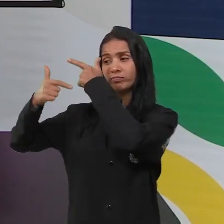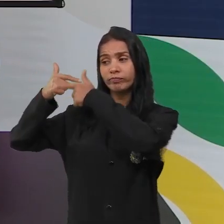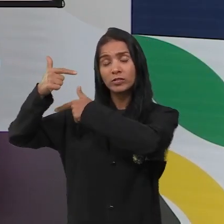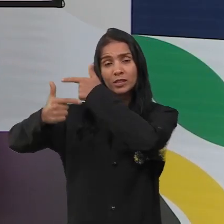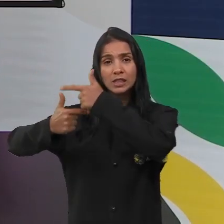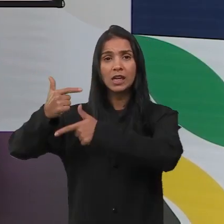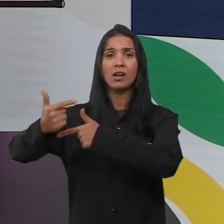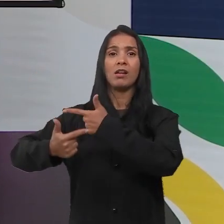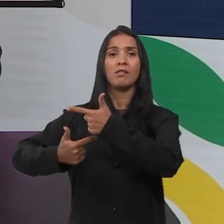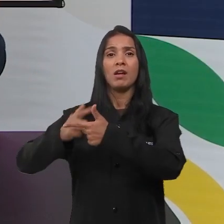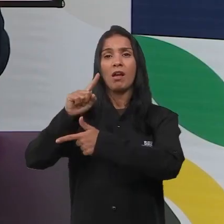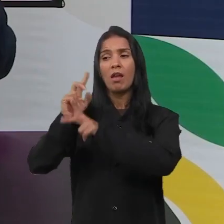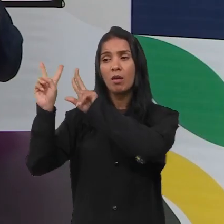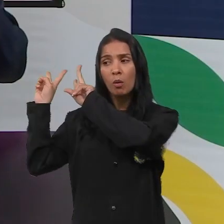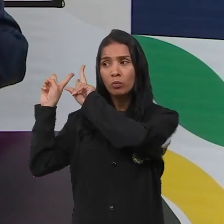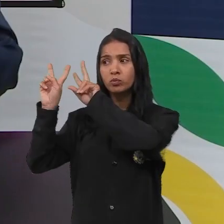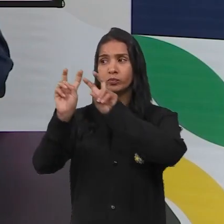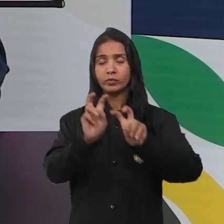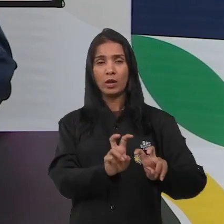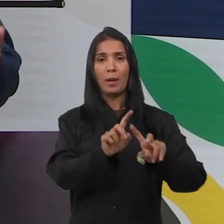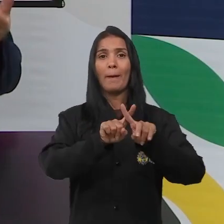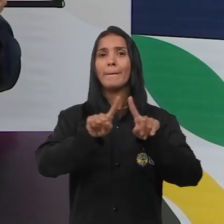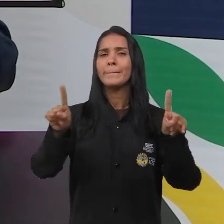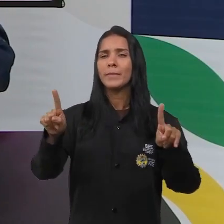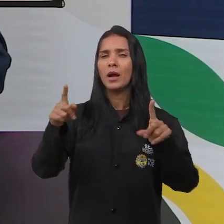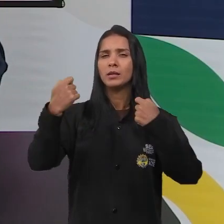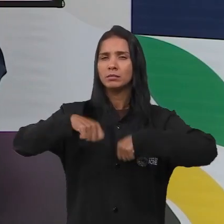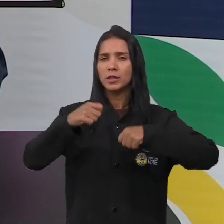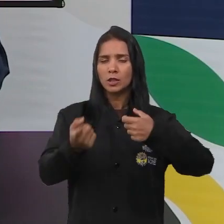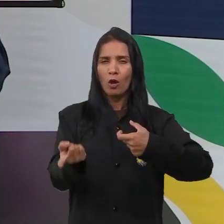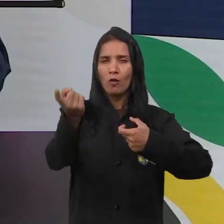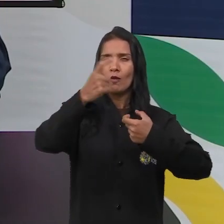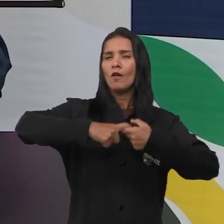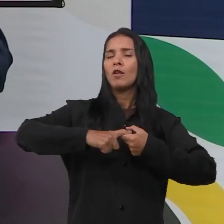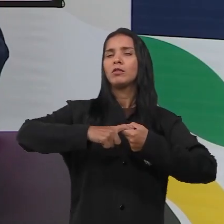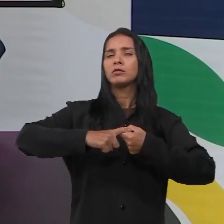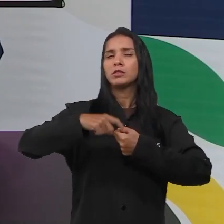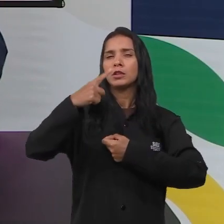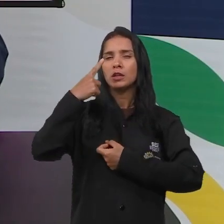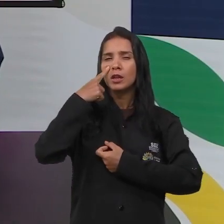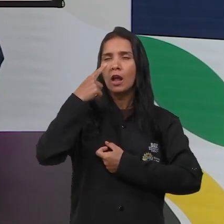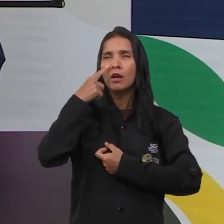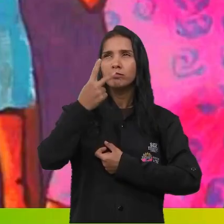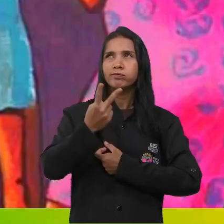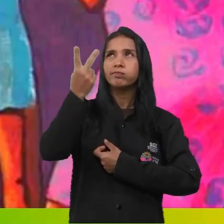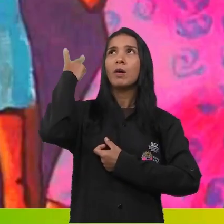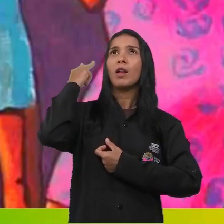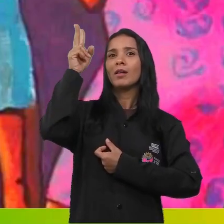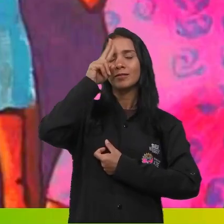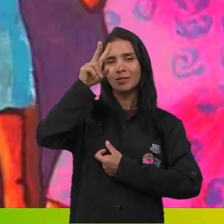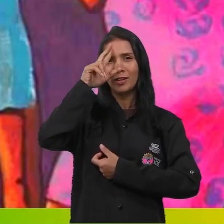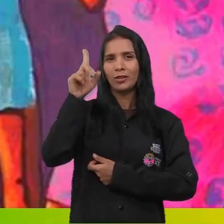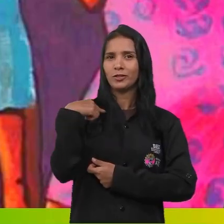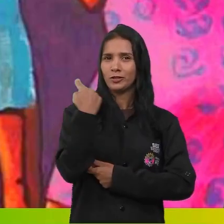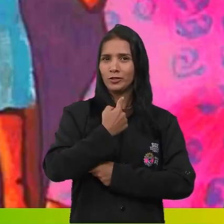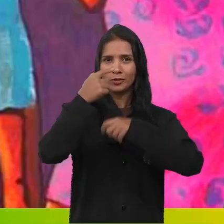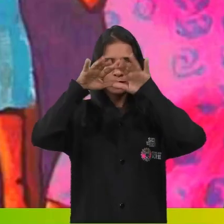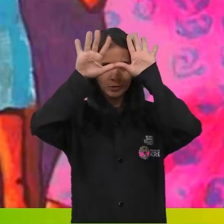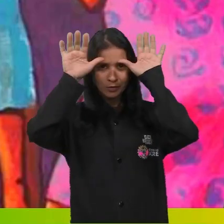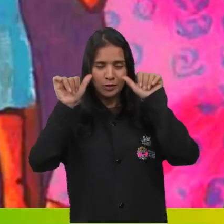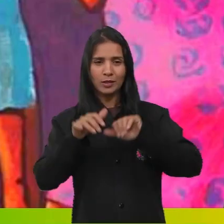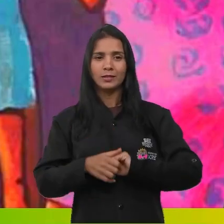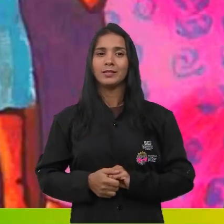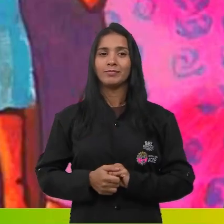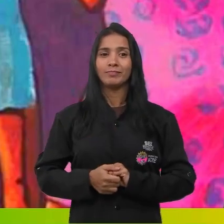pelos africanos, mas nós vamos voltar um pouco na história do Acre. Vamos ler junto comigo? Chegada